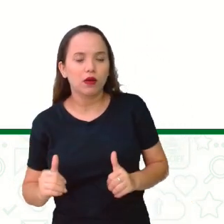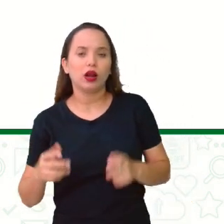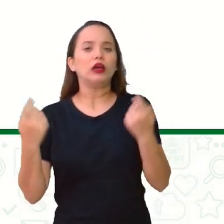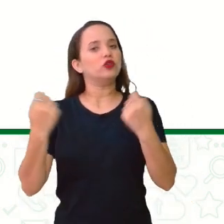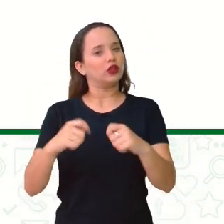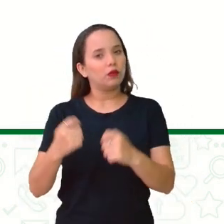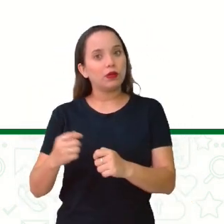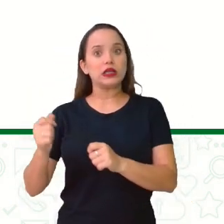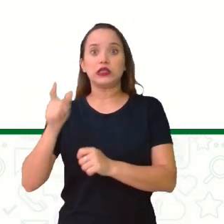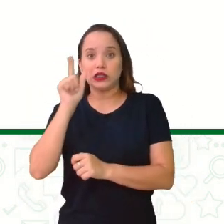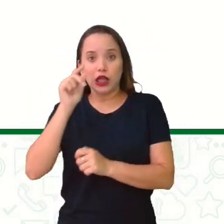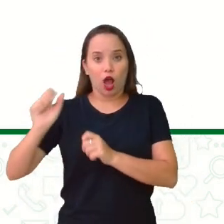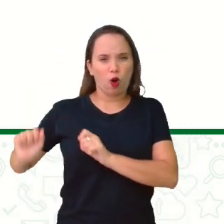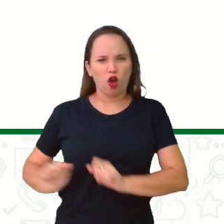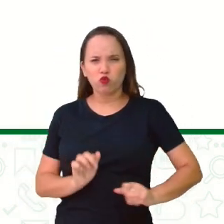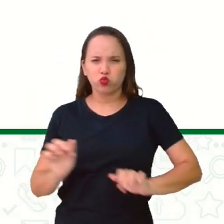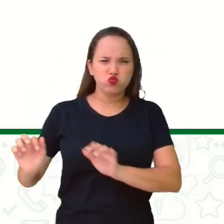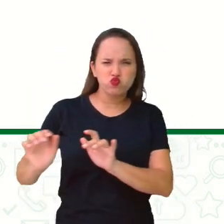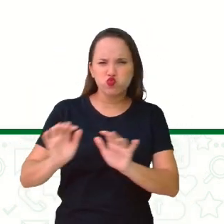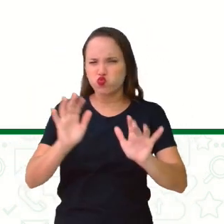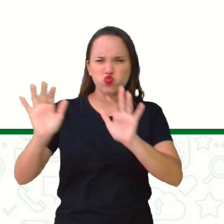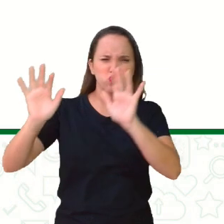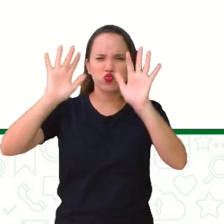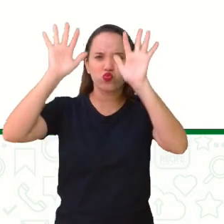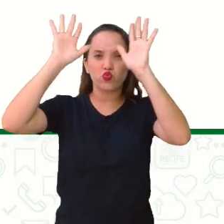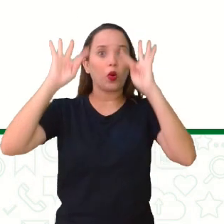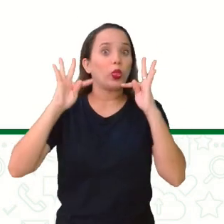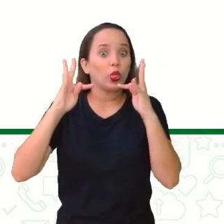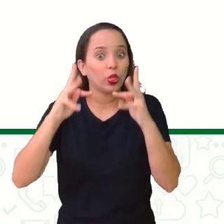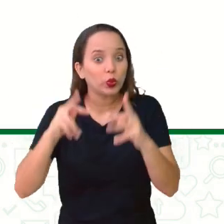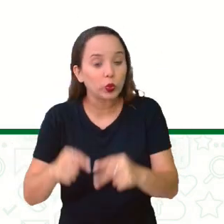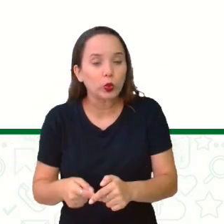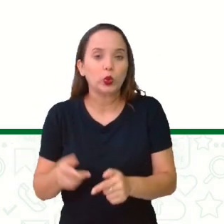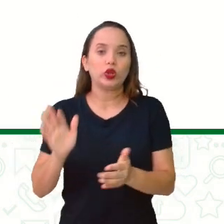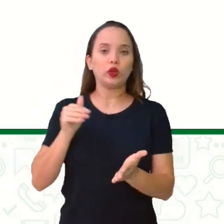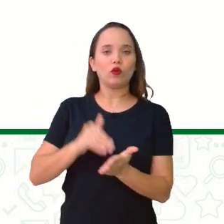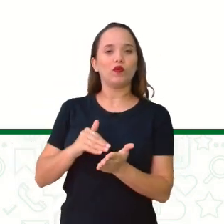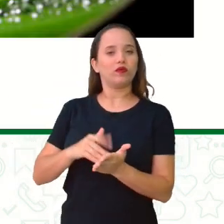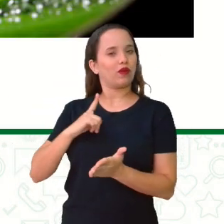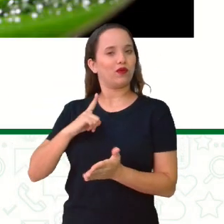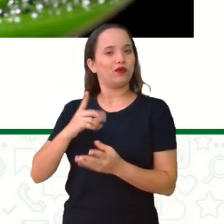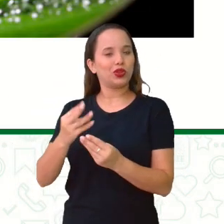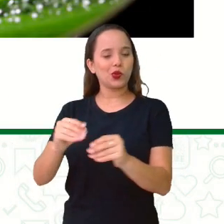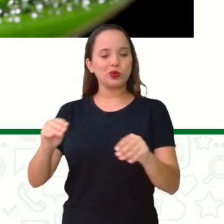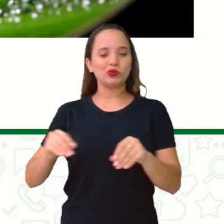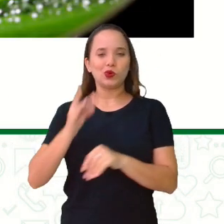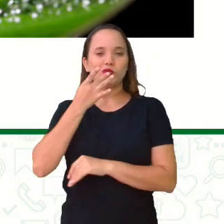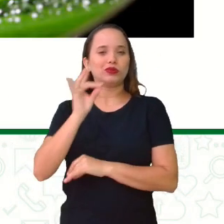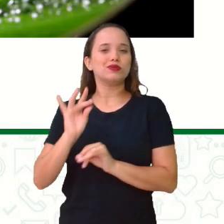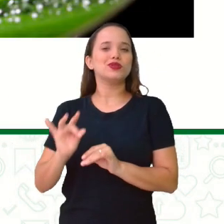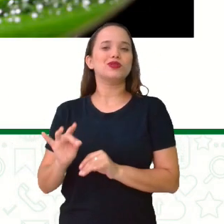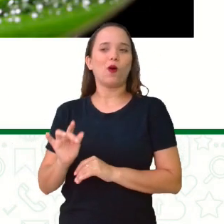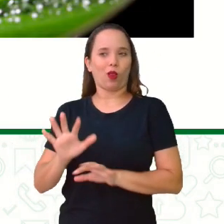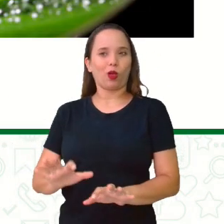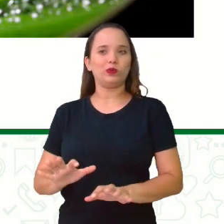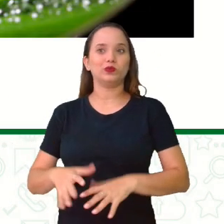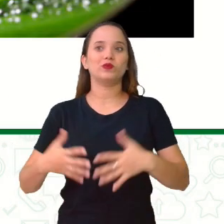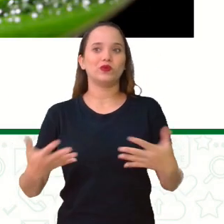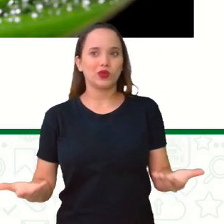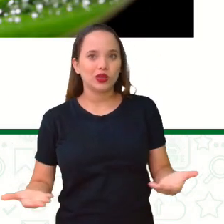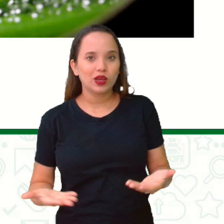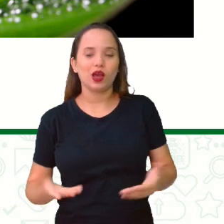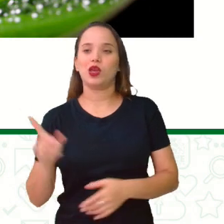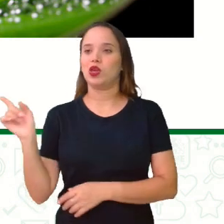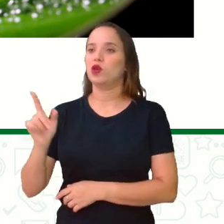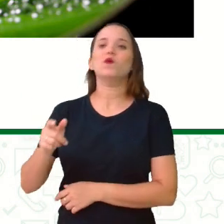deixa essa água todinha evaporar, que no final, galera, vai estar o sal lá no fundo, tá? E aí eu coloquei aqui para vocês o quiabo, ó,